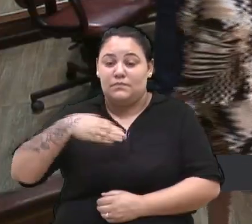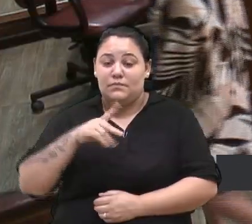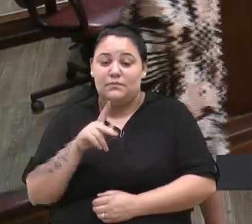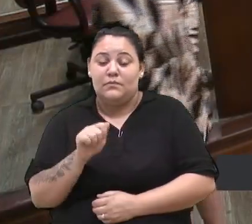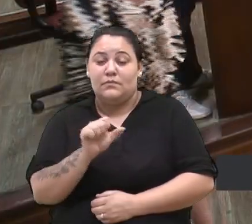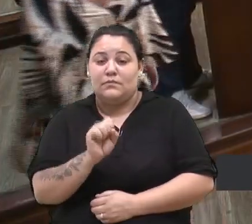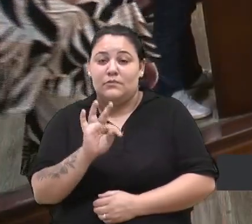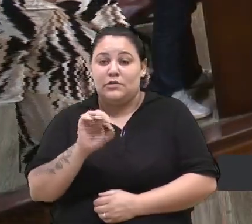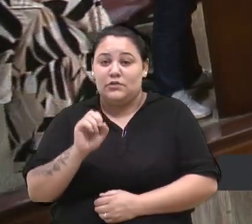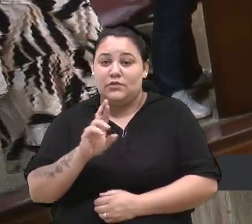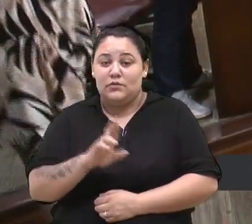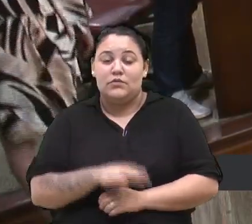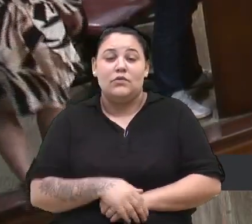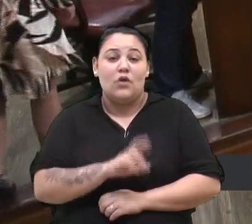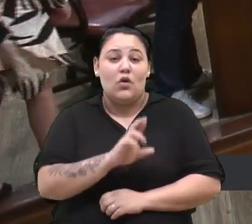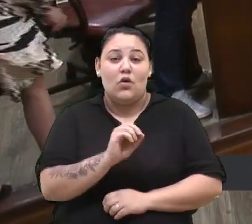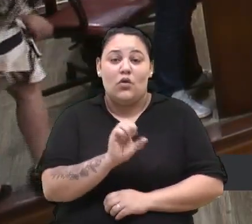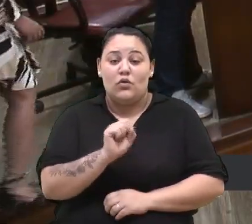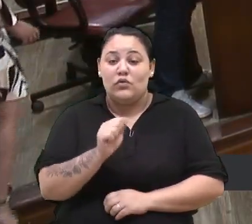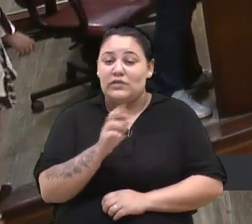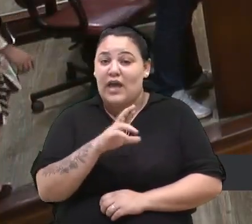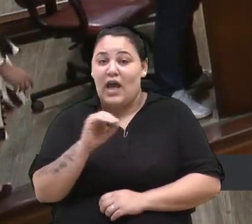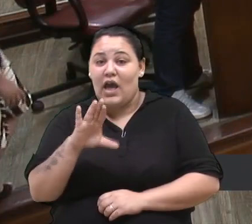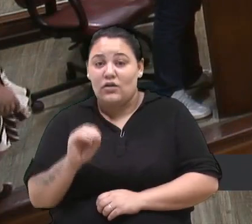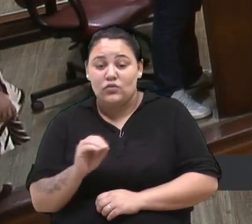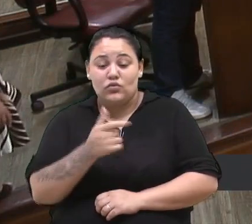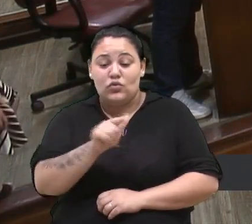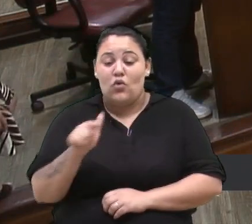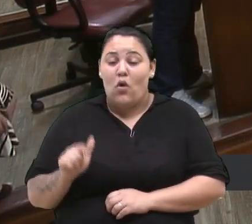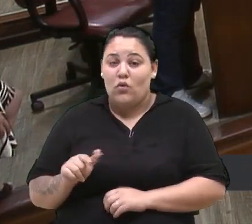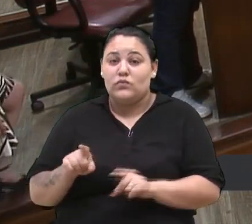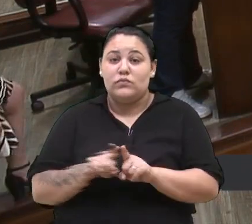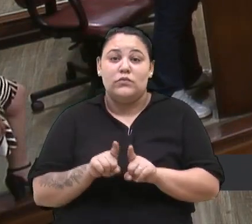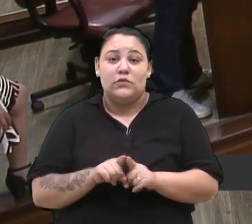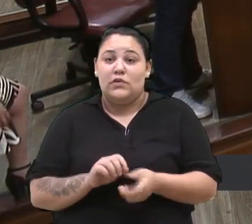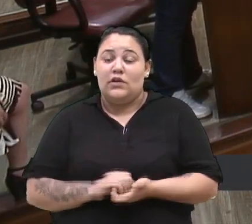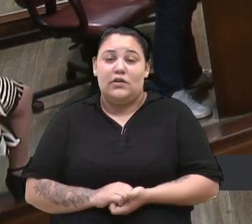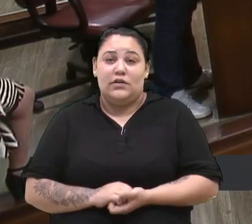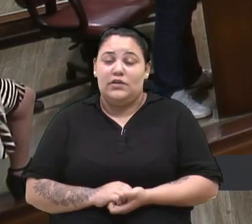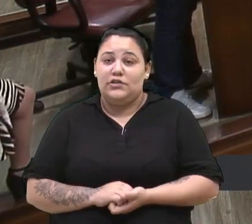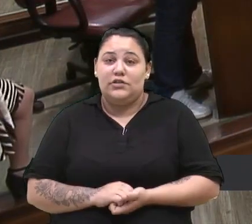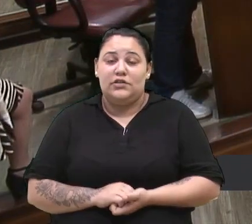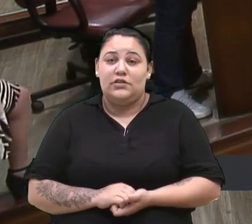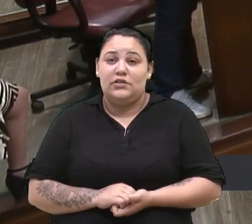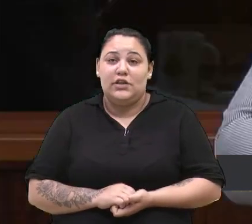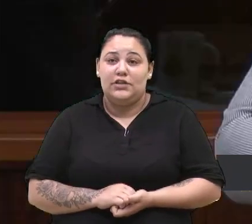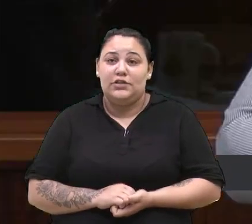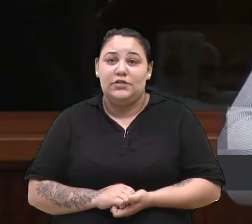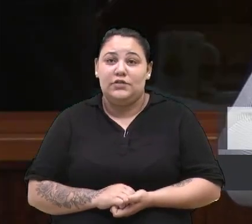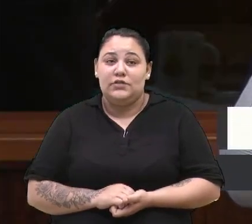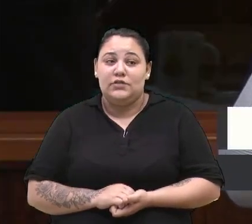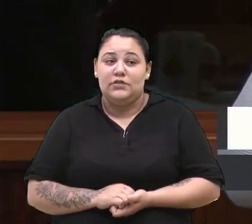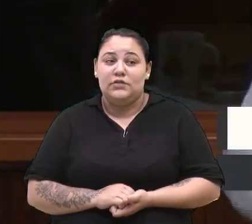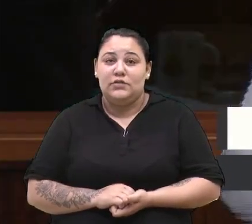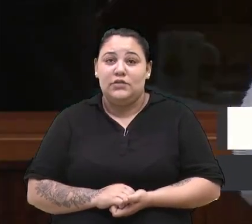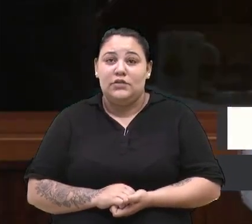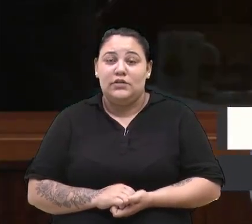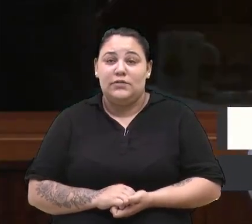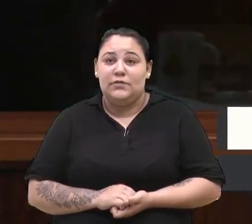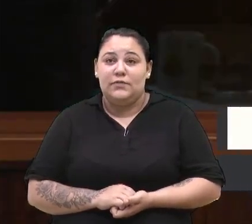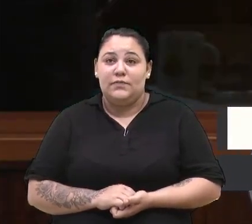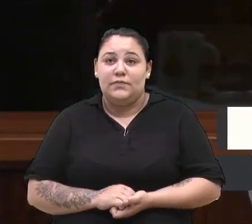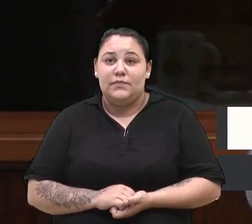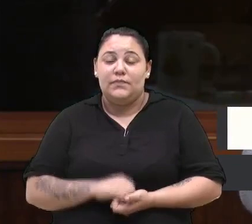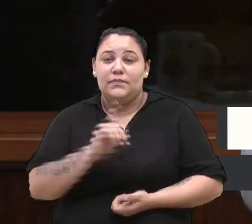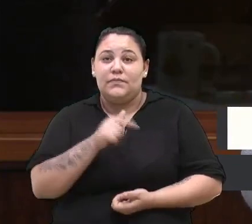tantos outros. Então, vamos em busca de recurso, mas aí o município vai precisar fazer a sua parte, daquilo que lhe compete, que é fazer